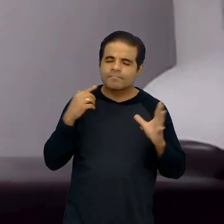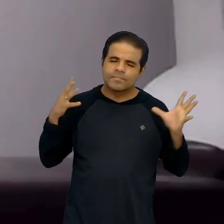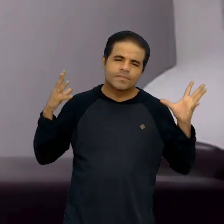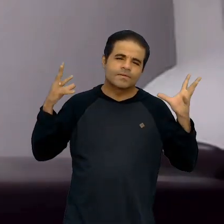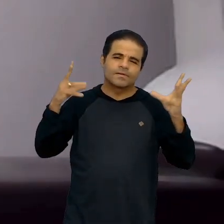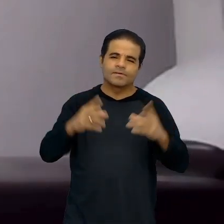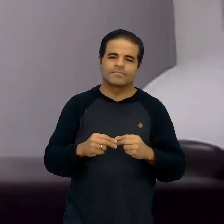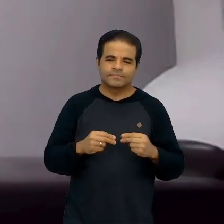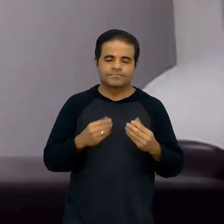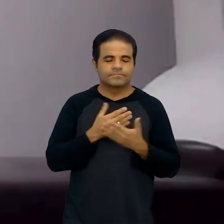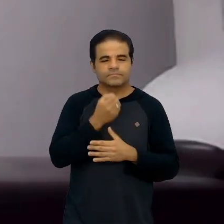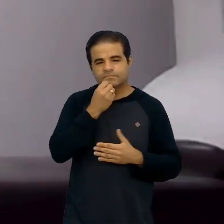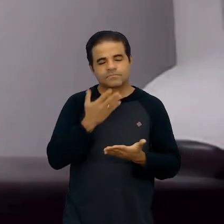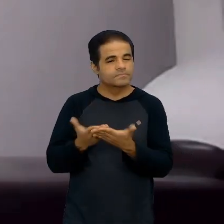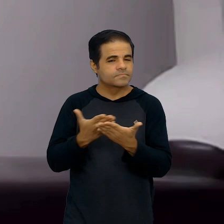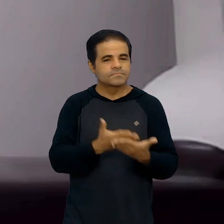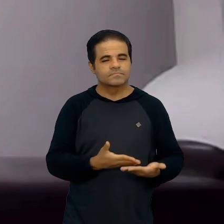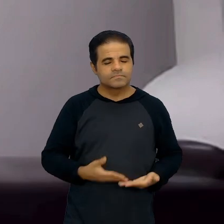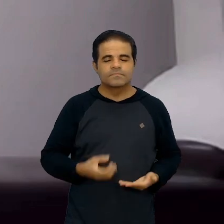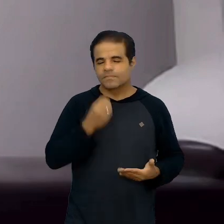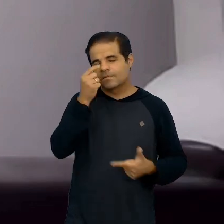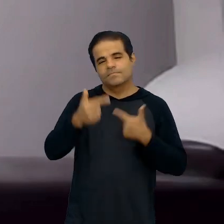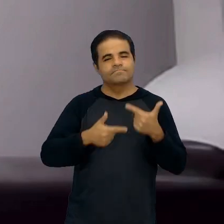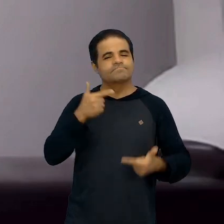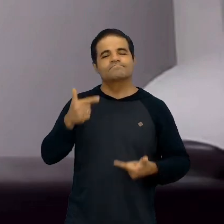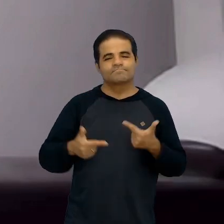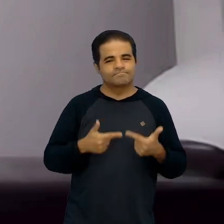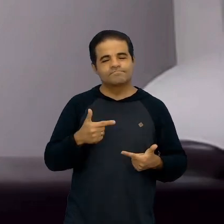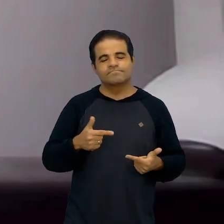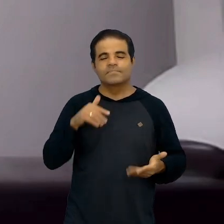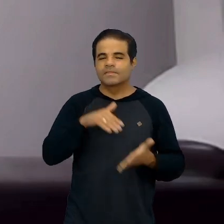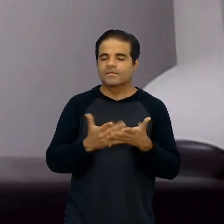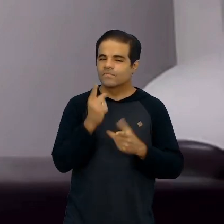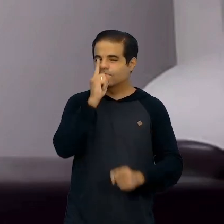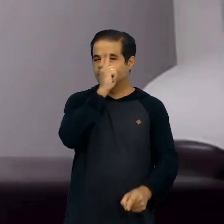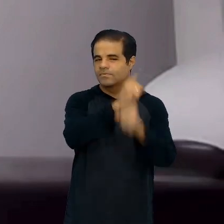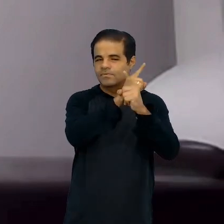todos vocês bons estudos e bom trabalho, e